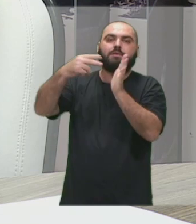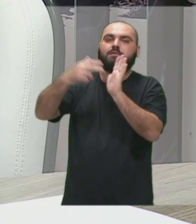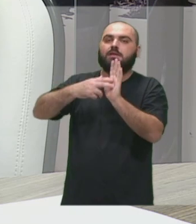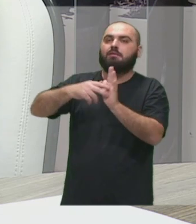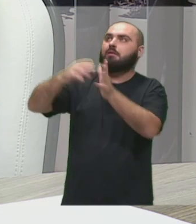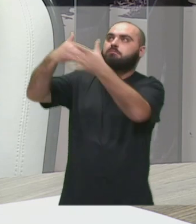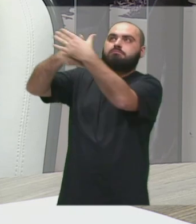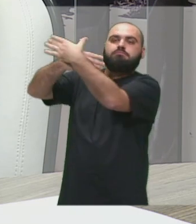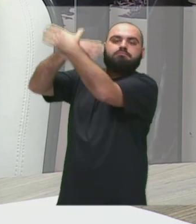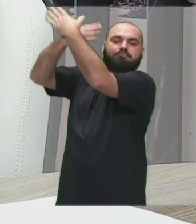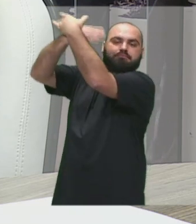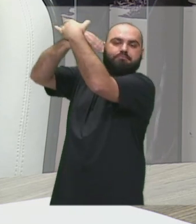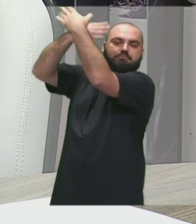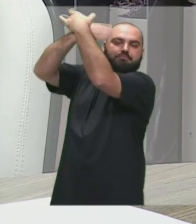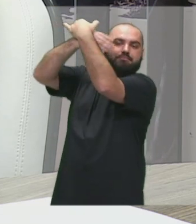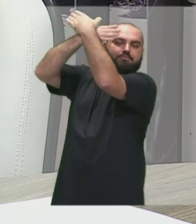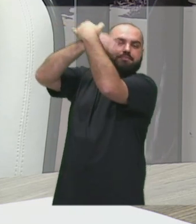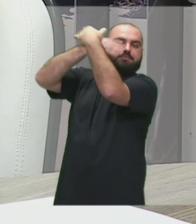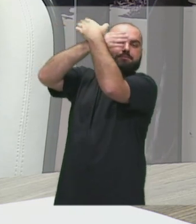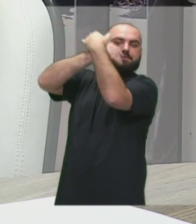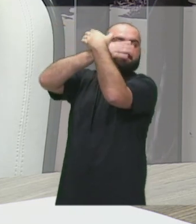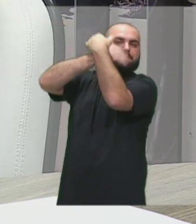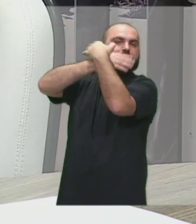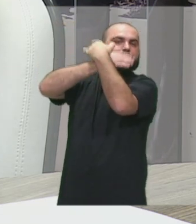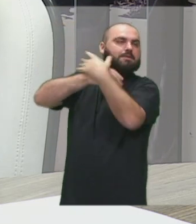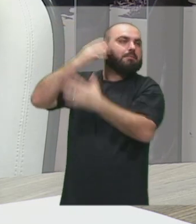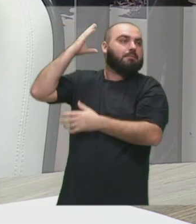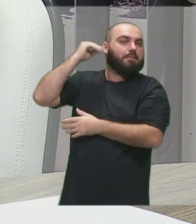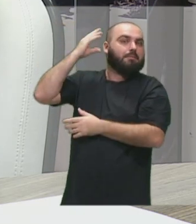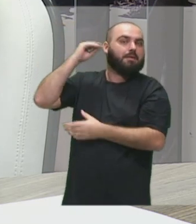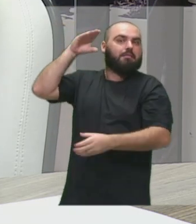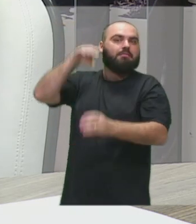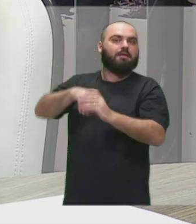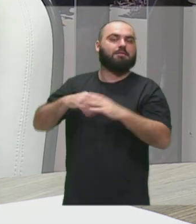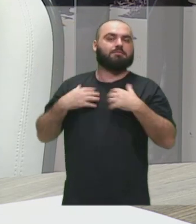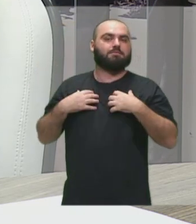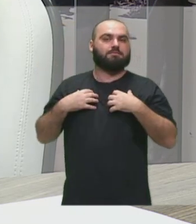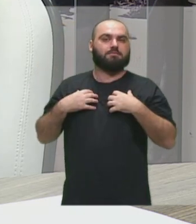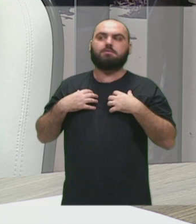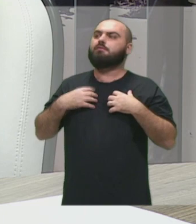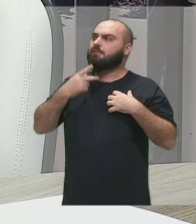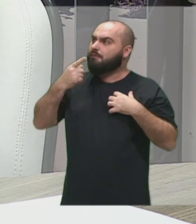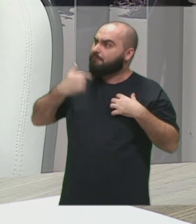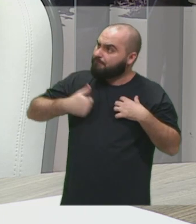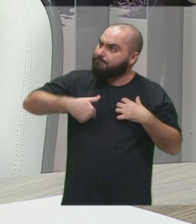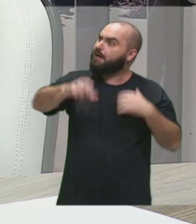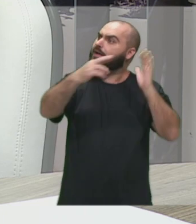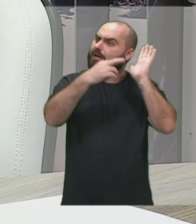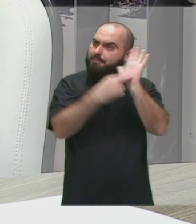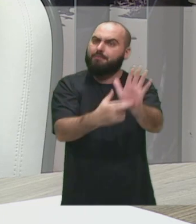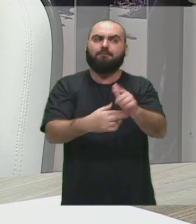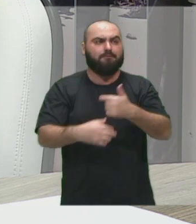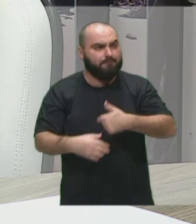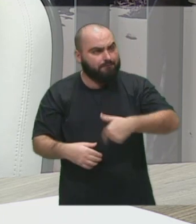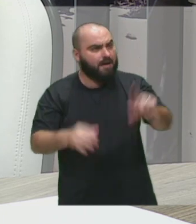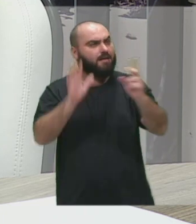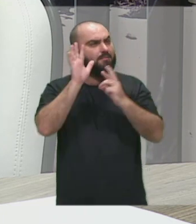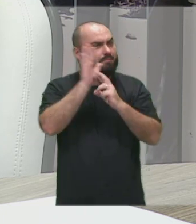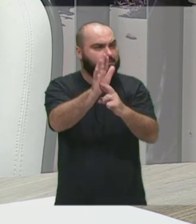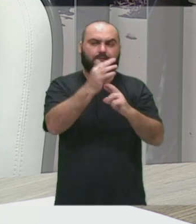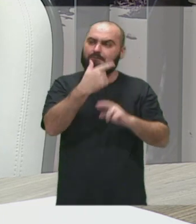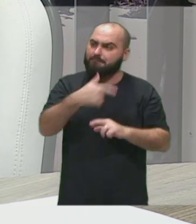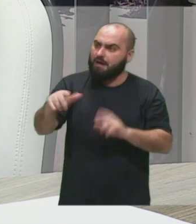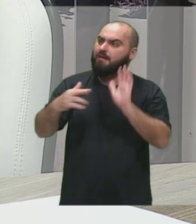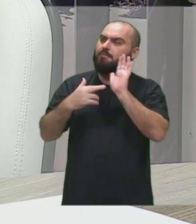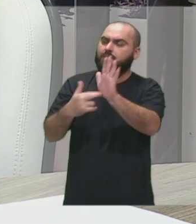nós. Eu ouvia essa voz muito gritante dentro de mim, dizendo, seja a voz de quem não tem. E ali eu comecei